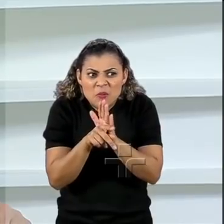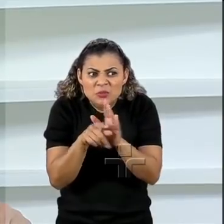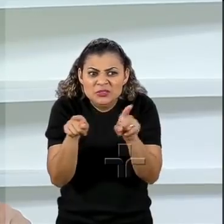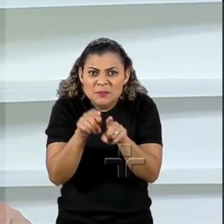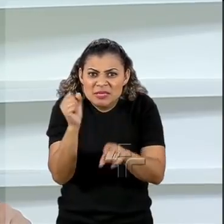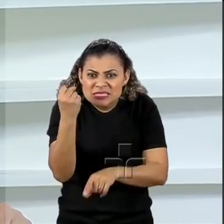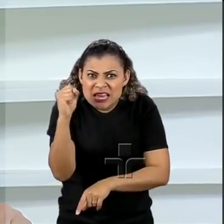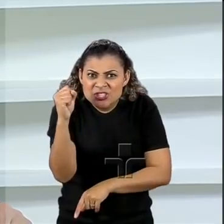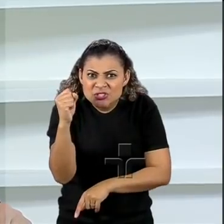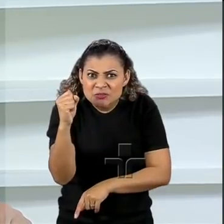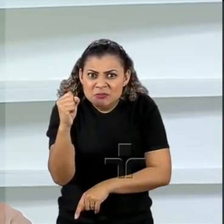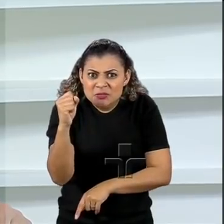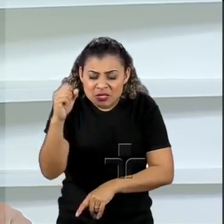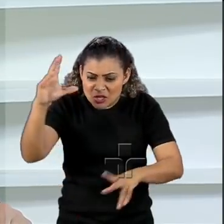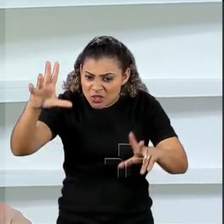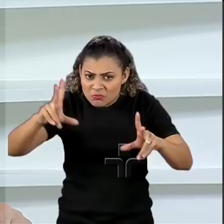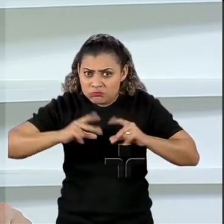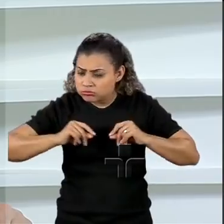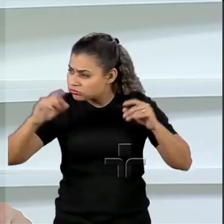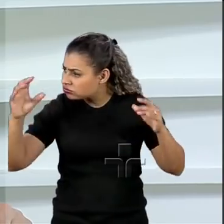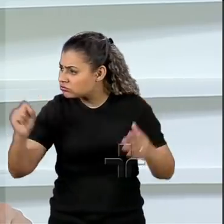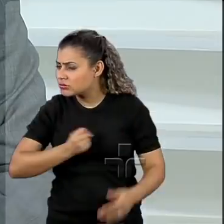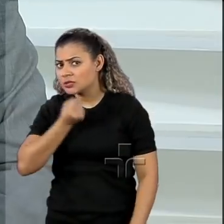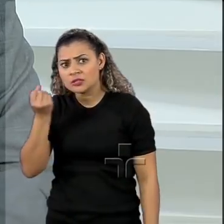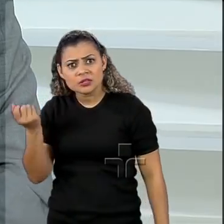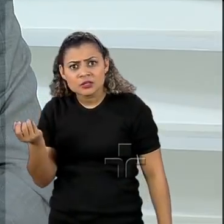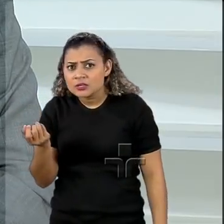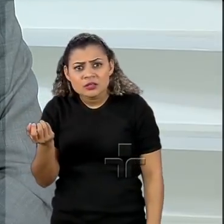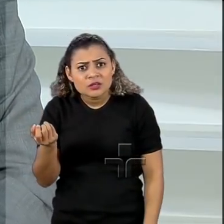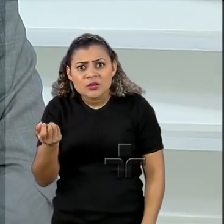maior nos estados mais pobres. O Estado não,